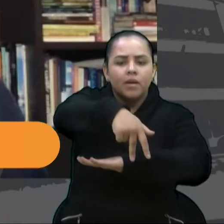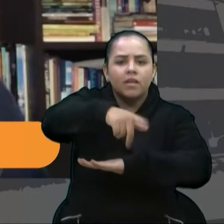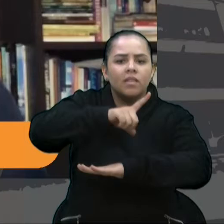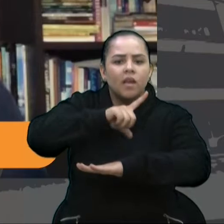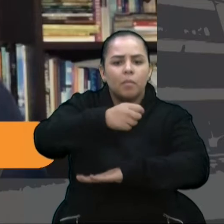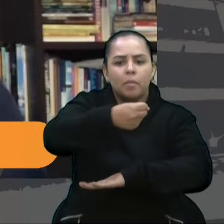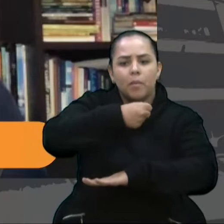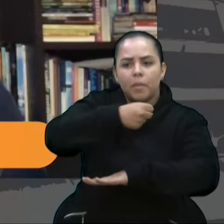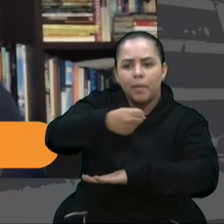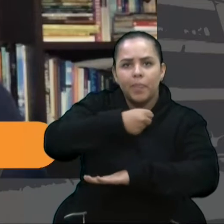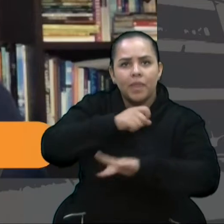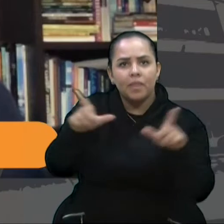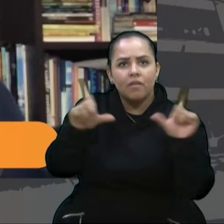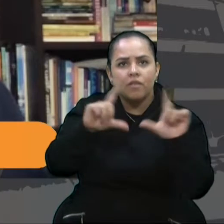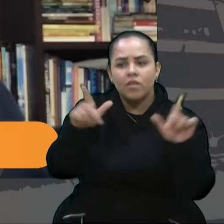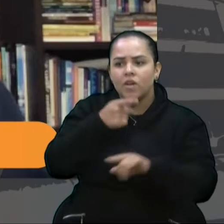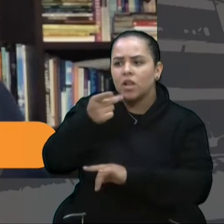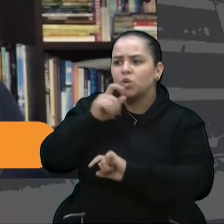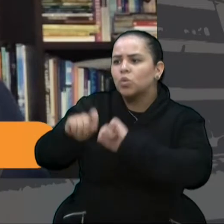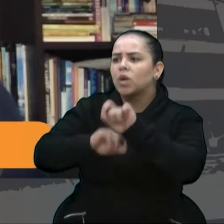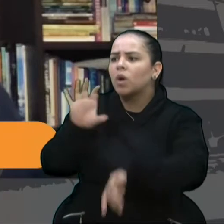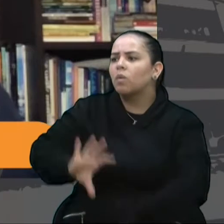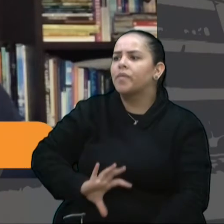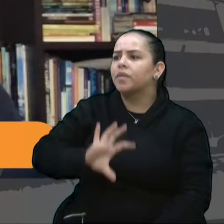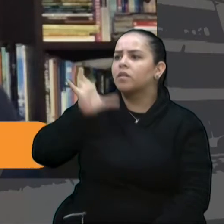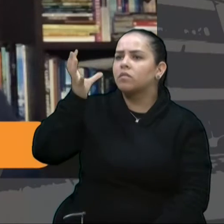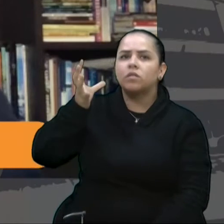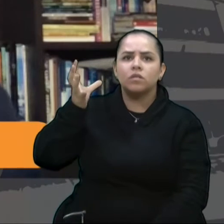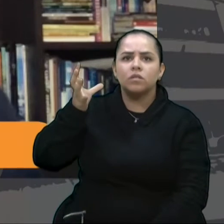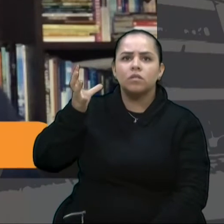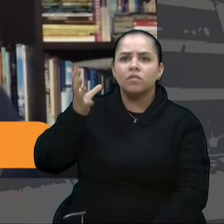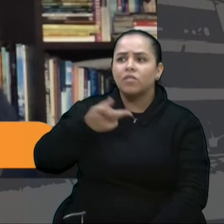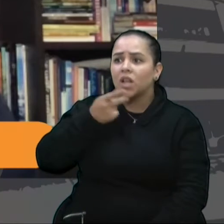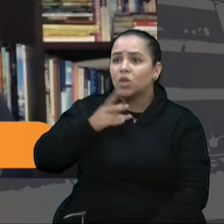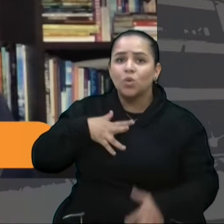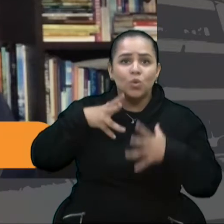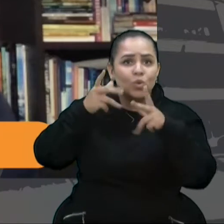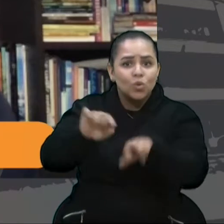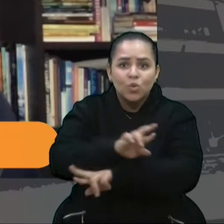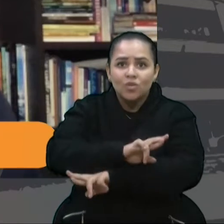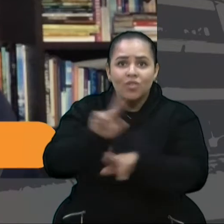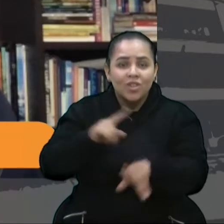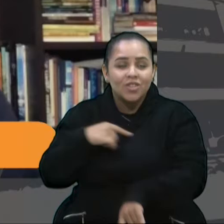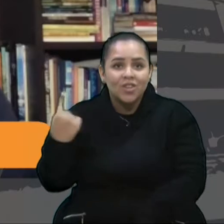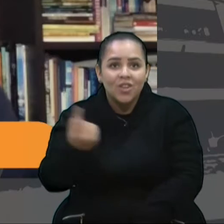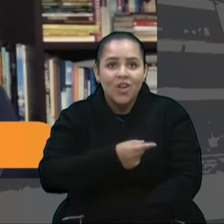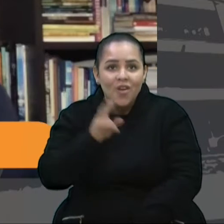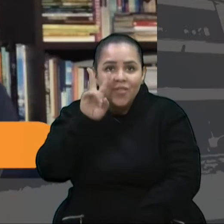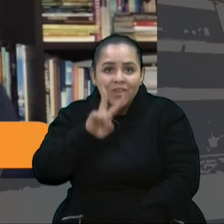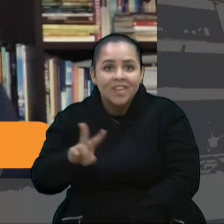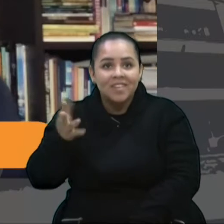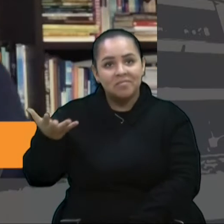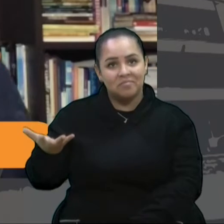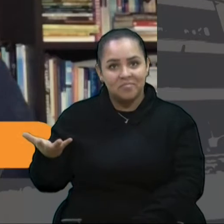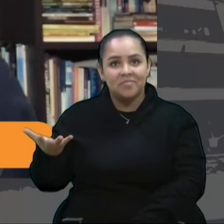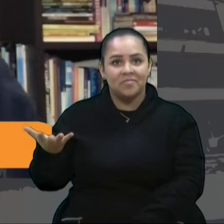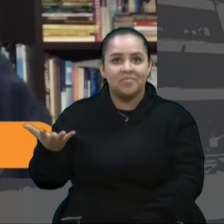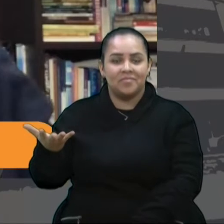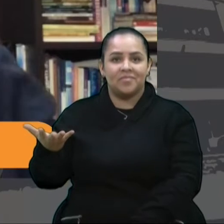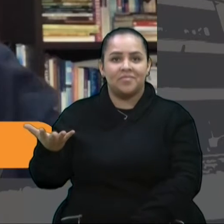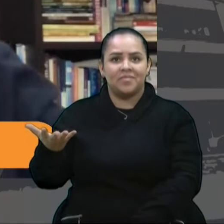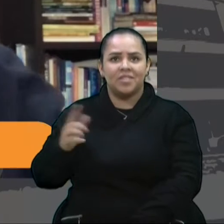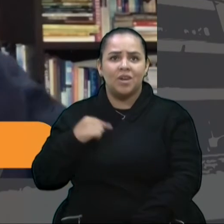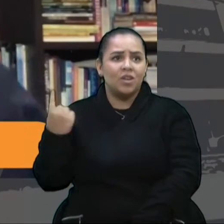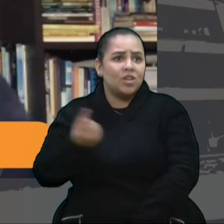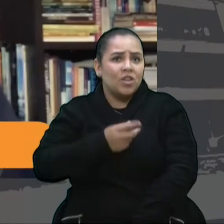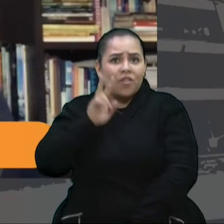estava contando o que tinha acontecido na CPI, totalmente diferente do que nós vimos. Né? Então, o que a gente está vendo